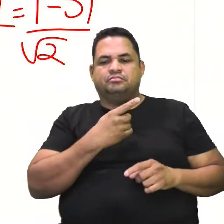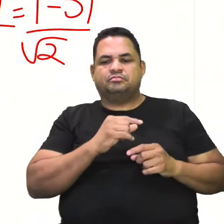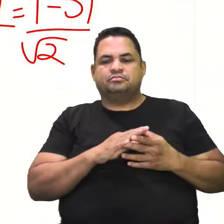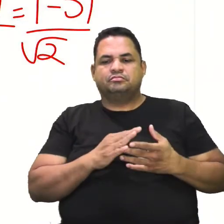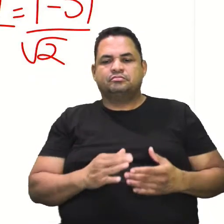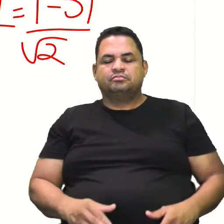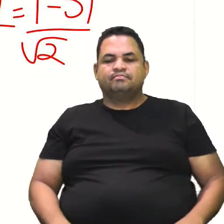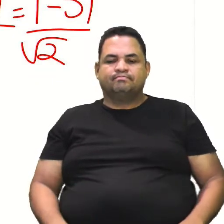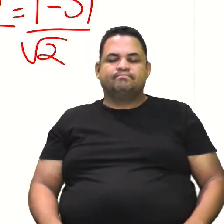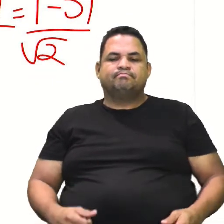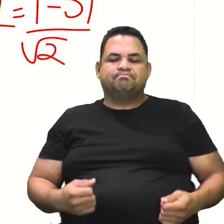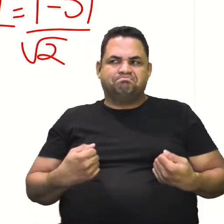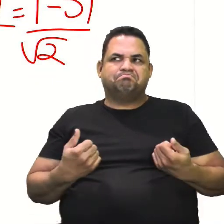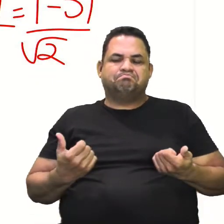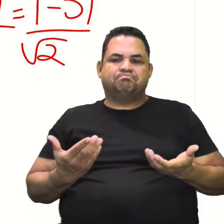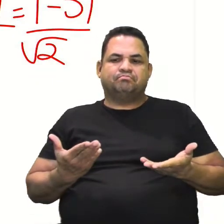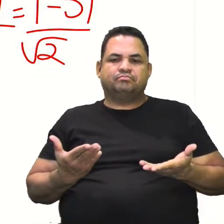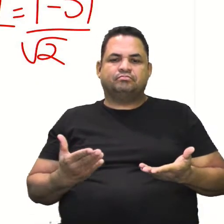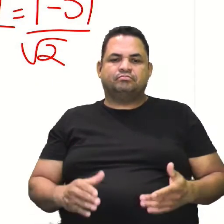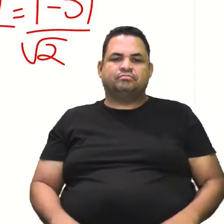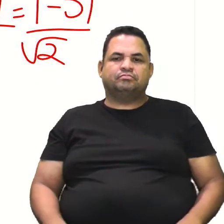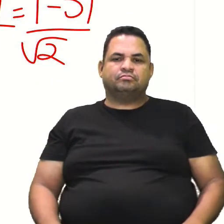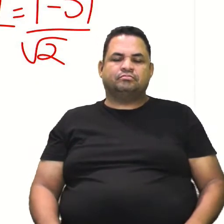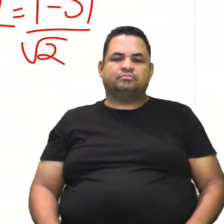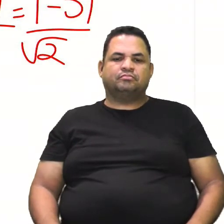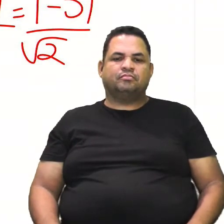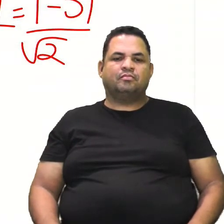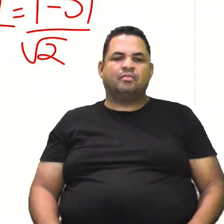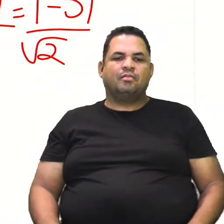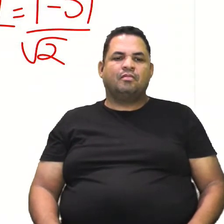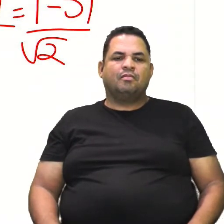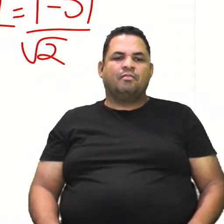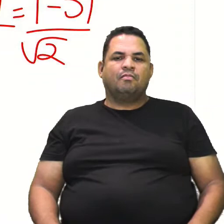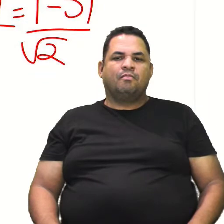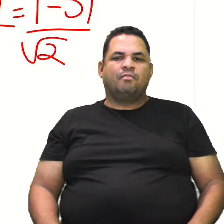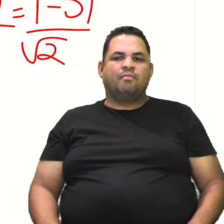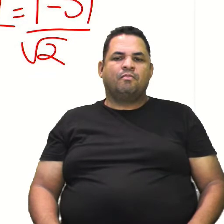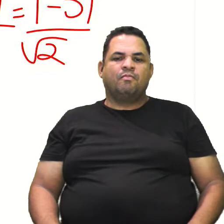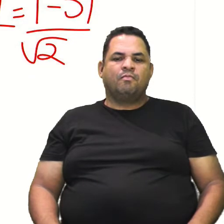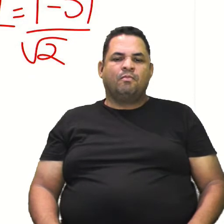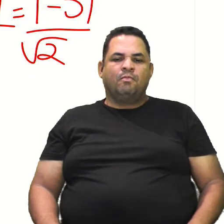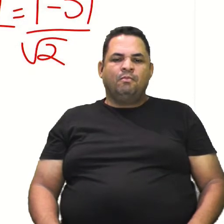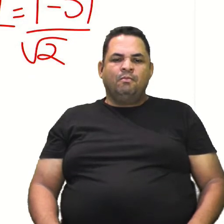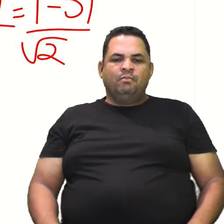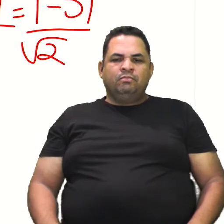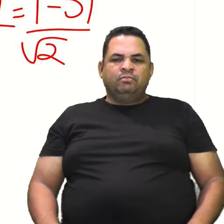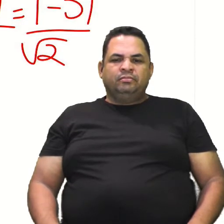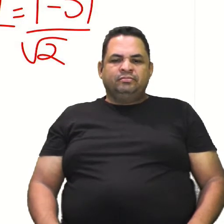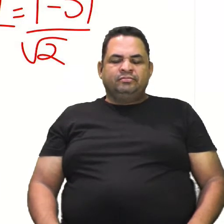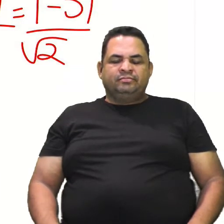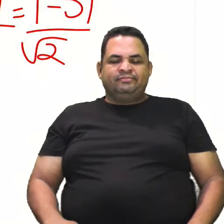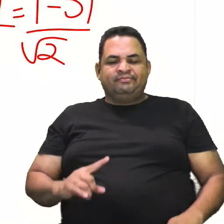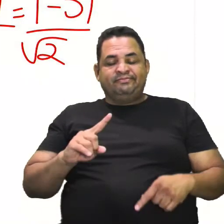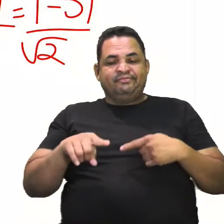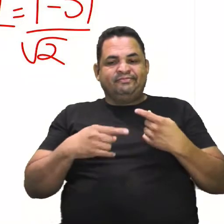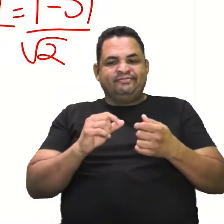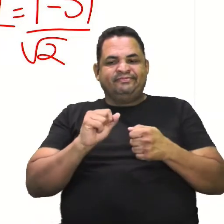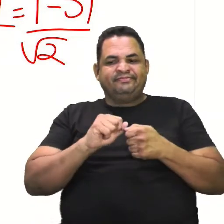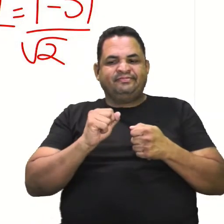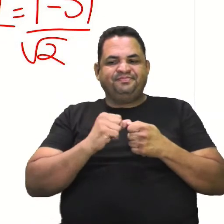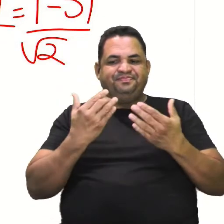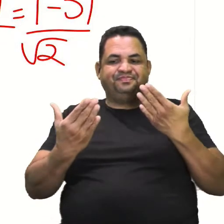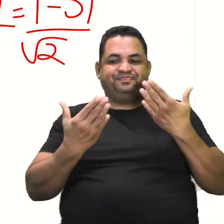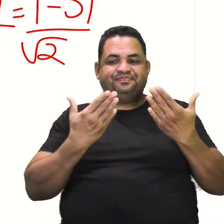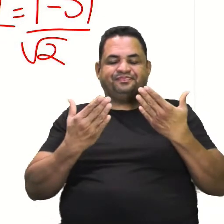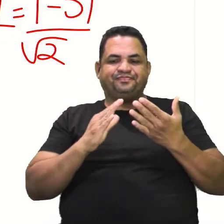Vamos... Eu acho que pode ser, ou não, racionaliza? Fica 3 dividido por 1,4. Então tá. Então e a gente já faz a comparação para ver se é menor ou